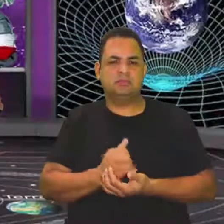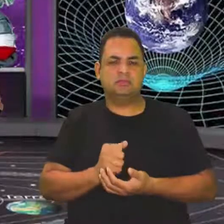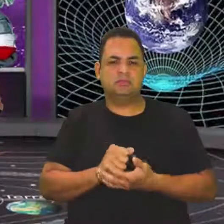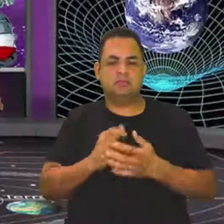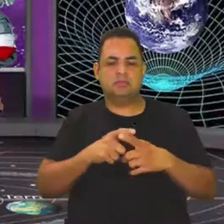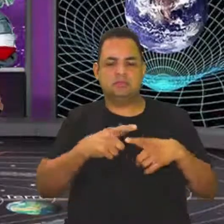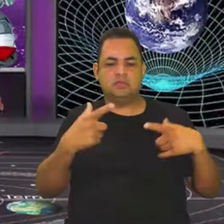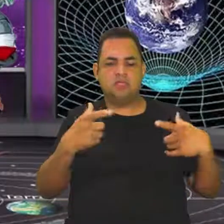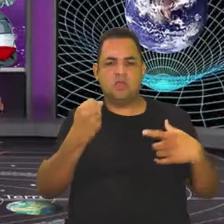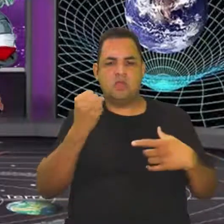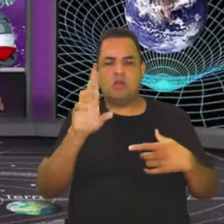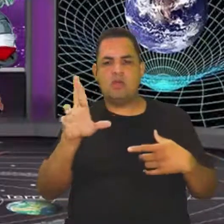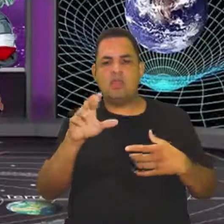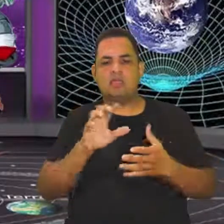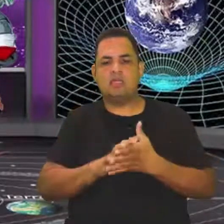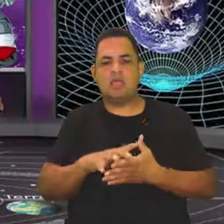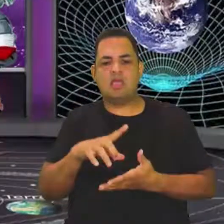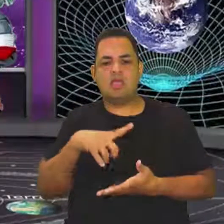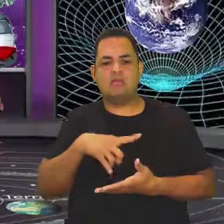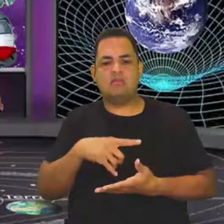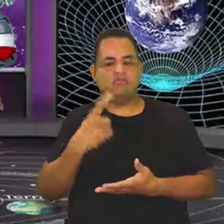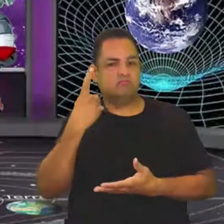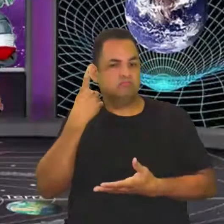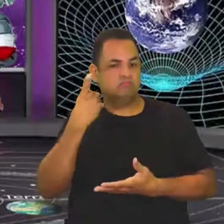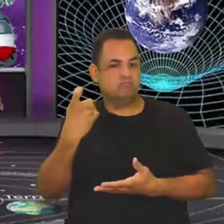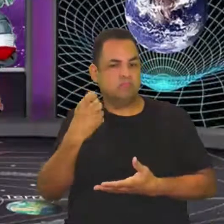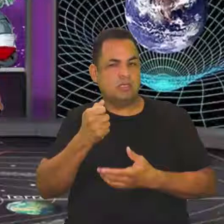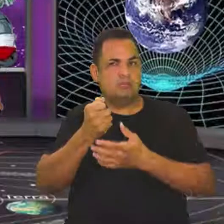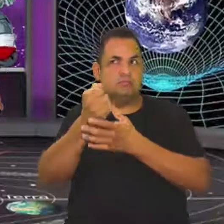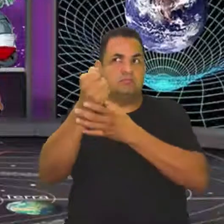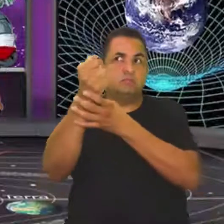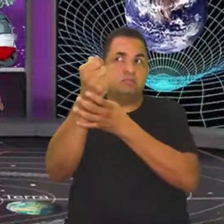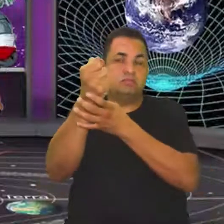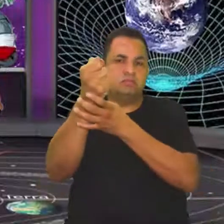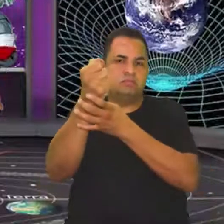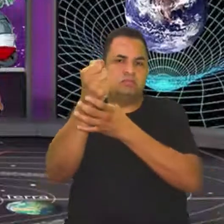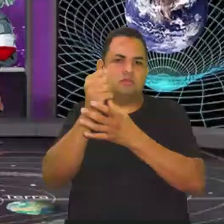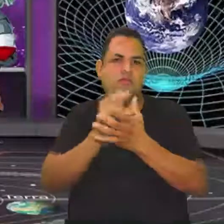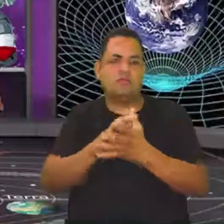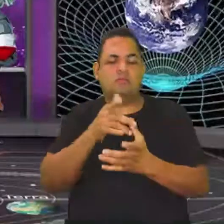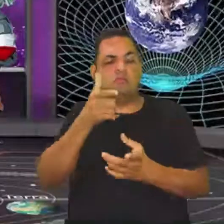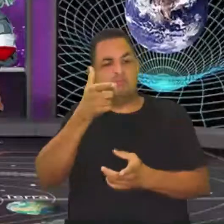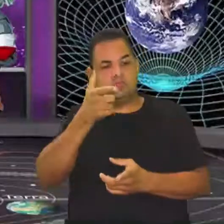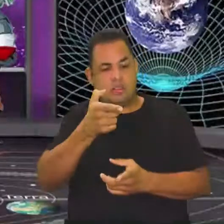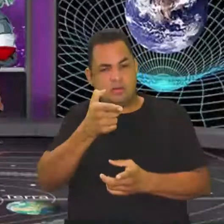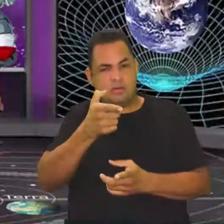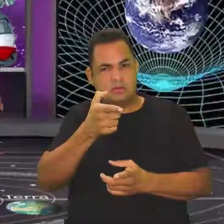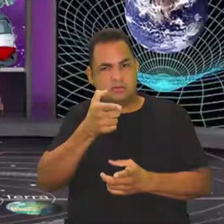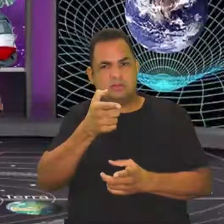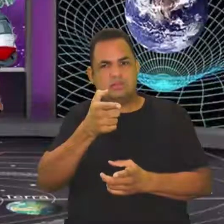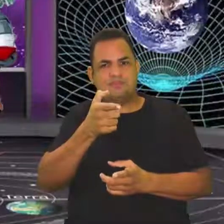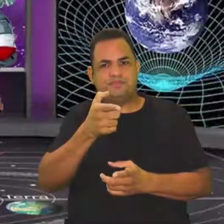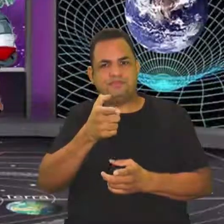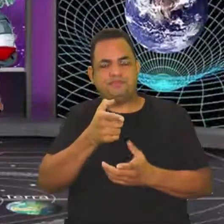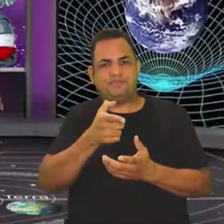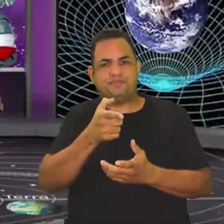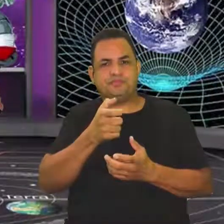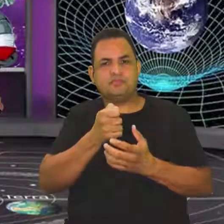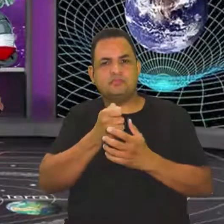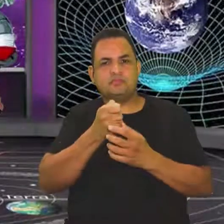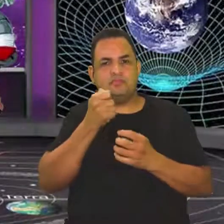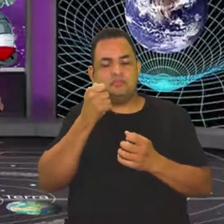faz o barulho. Ou, por exemplo, foguete, uma arma de fogo, você vai atirar e vai expandir